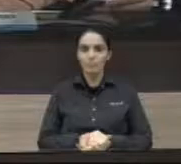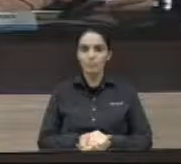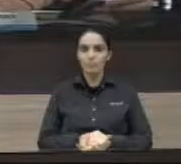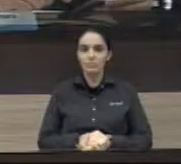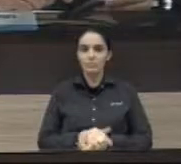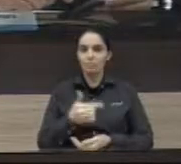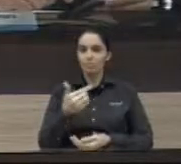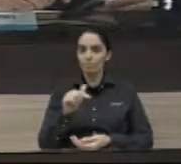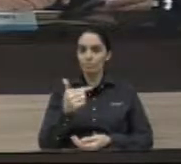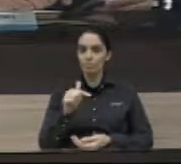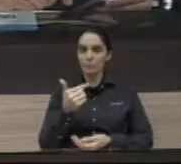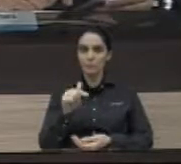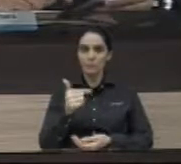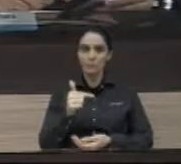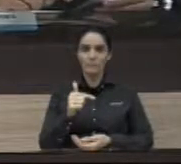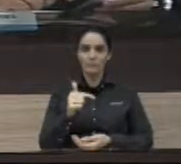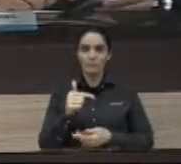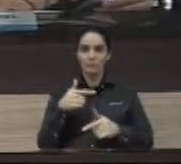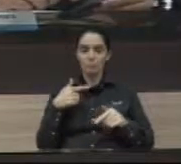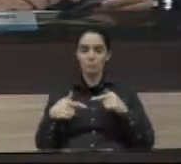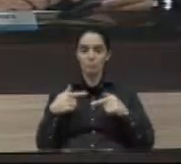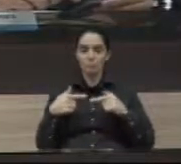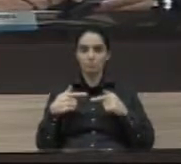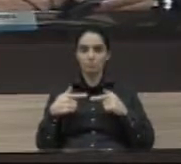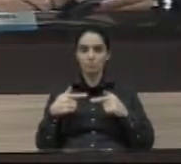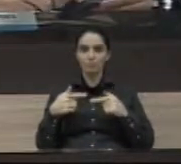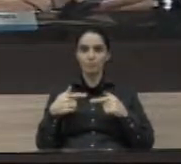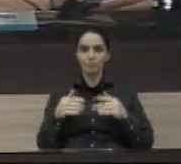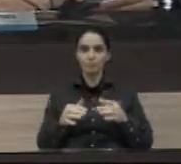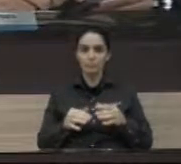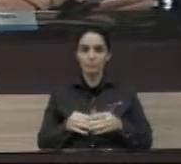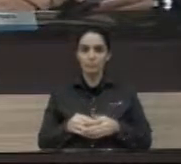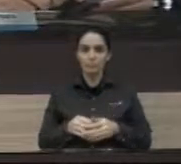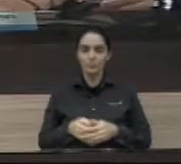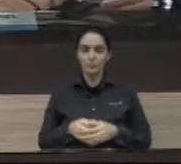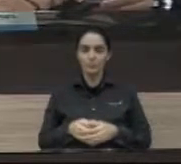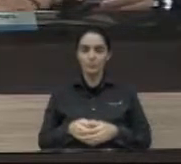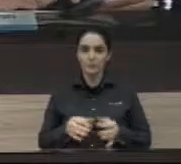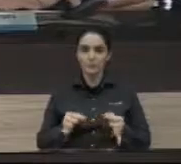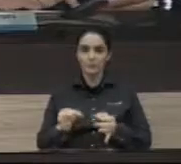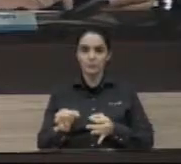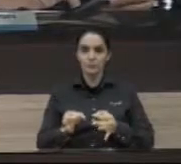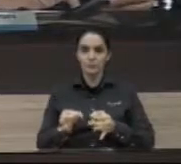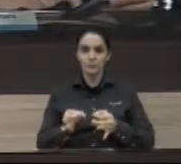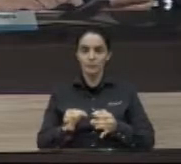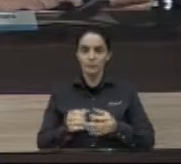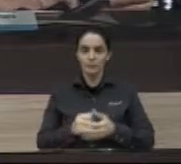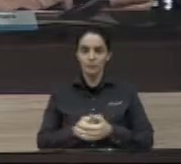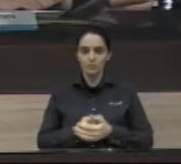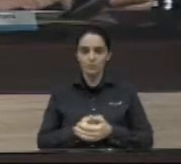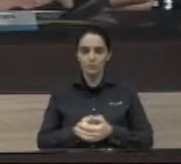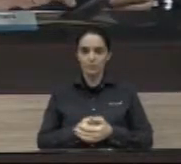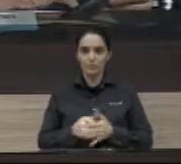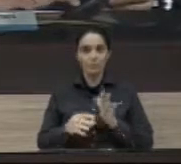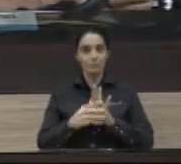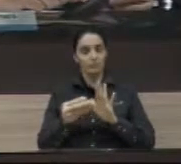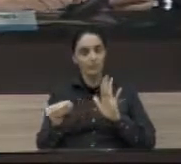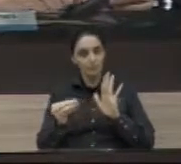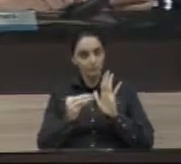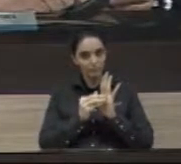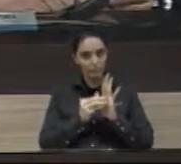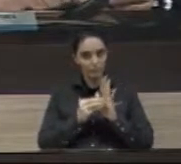Não havendo quem queira discutir o projeto com... Aliás, as emendas